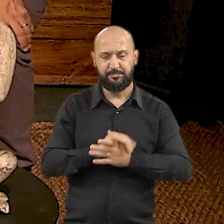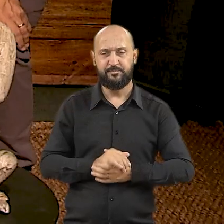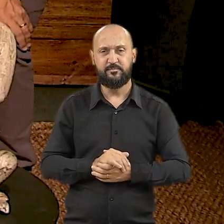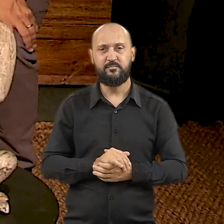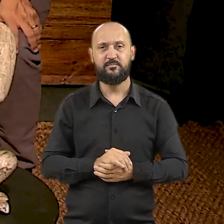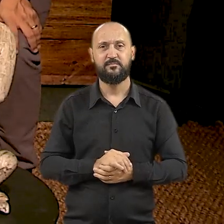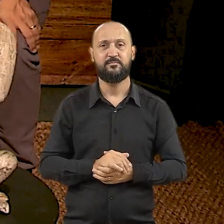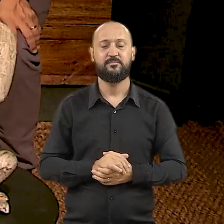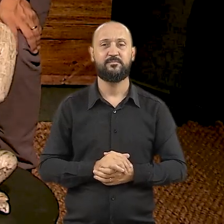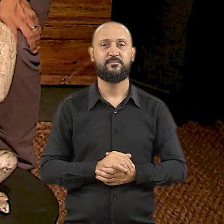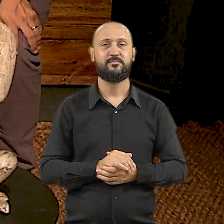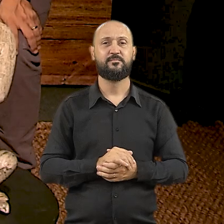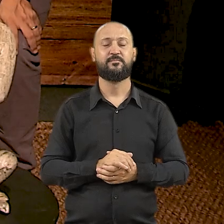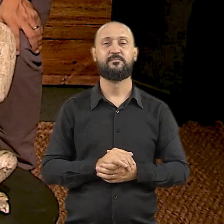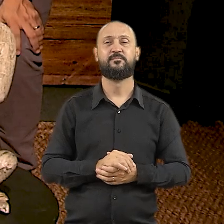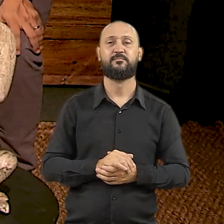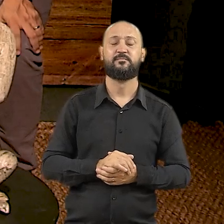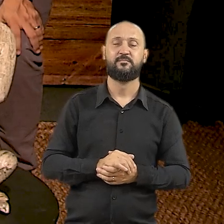Sim.